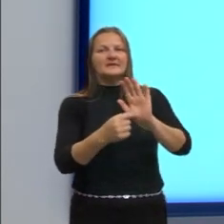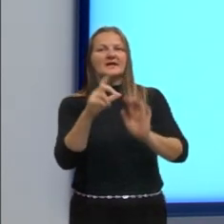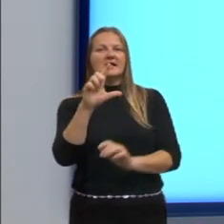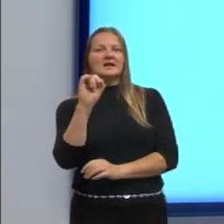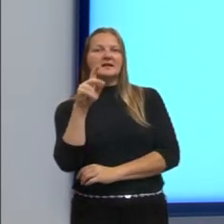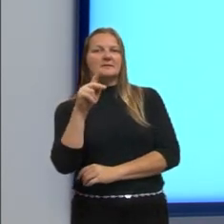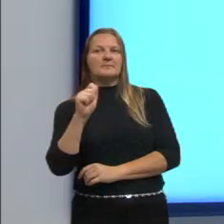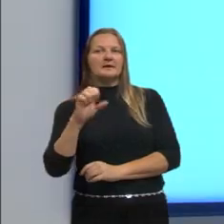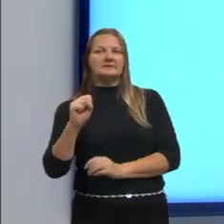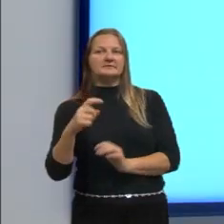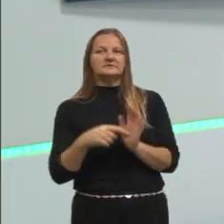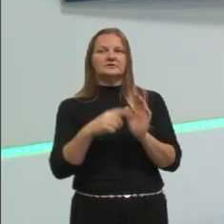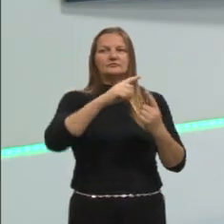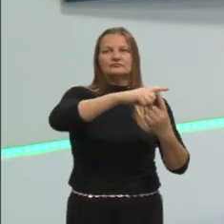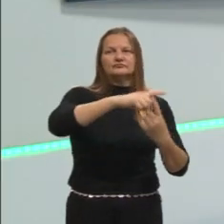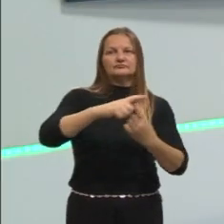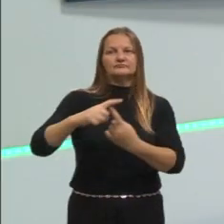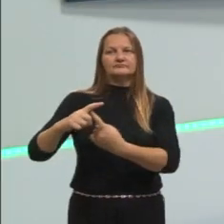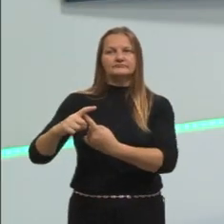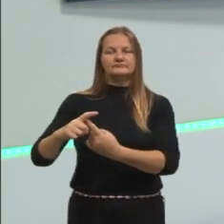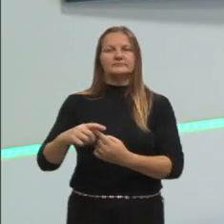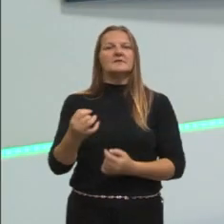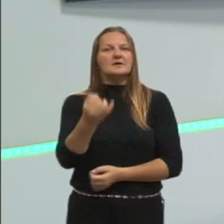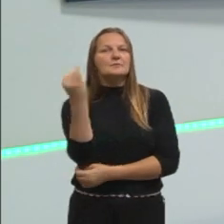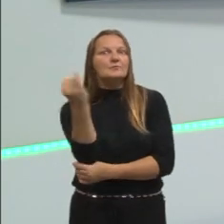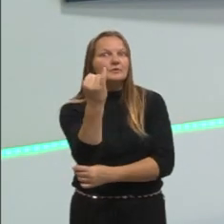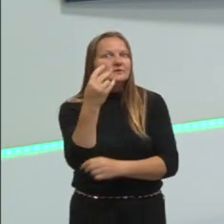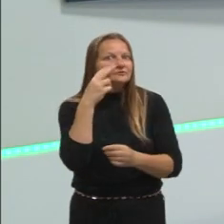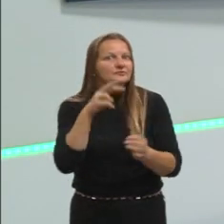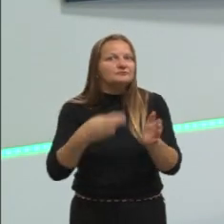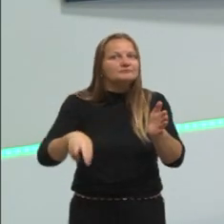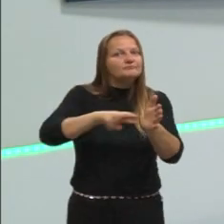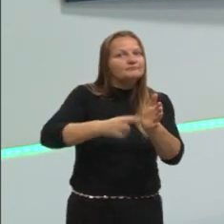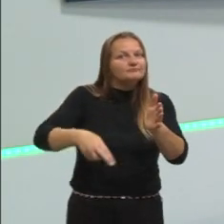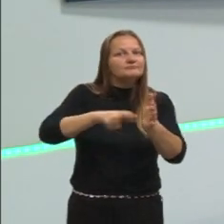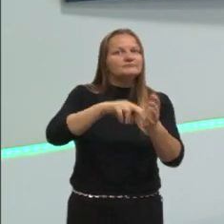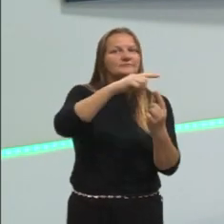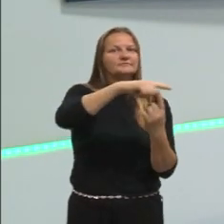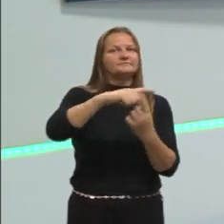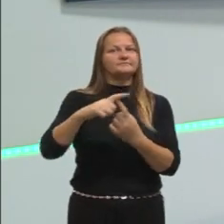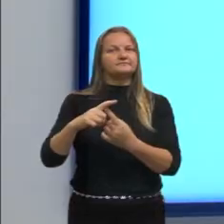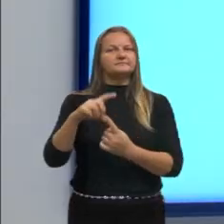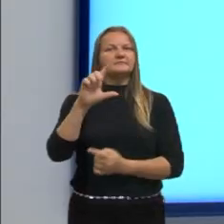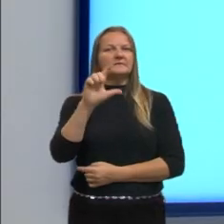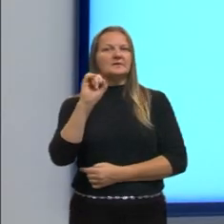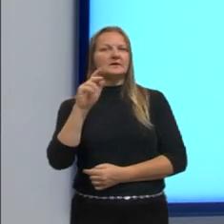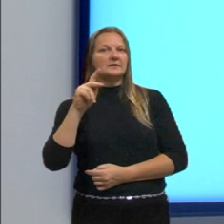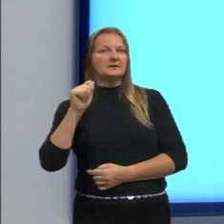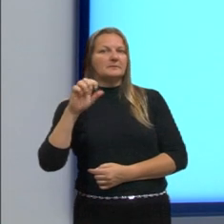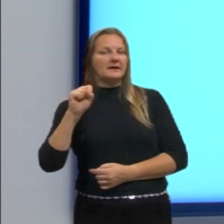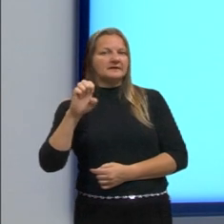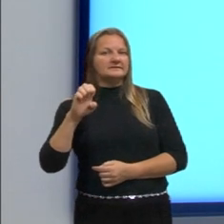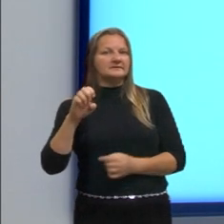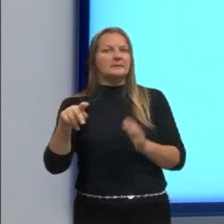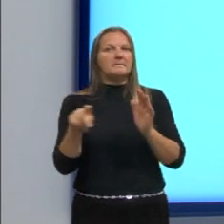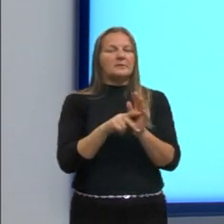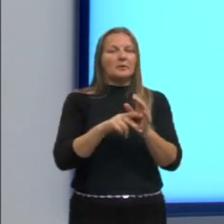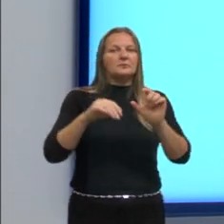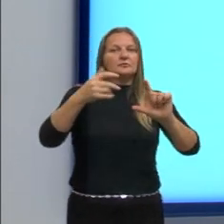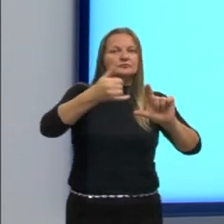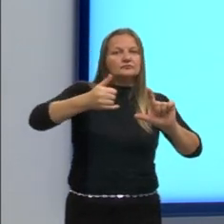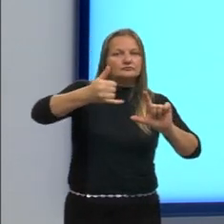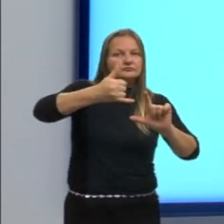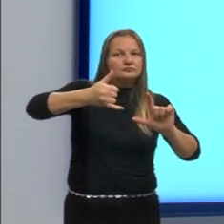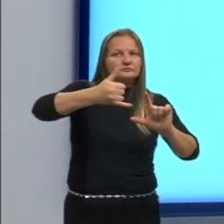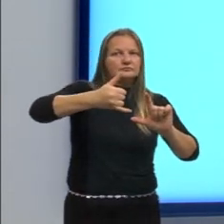existem vários tipos é importante dar uma revisada nesses tipos Aliás a mãe enzima que atua sobre os lipídios